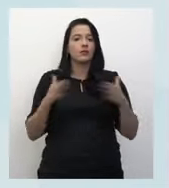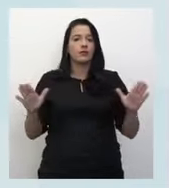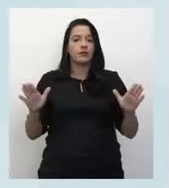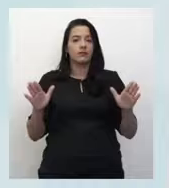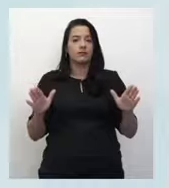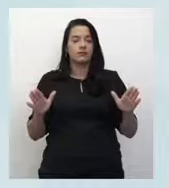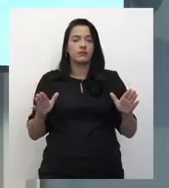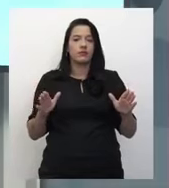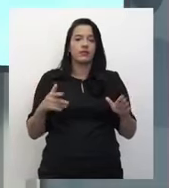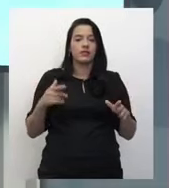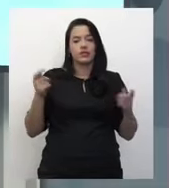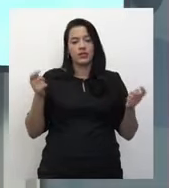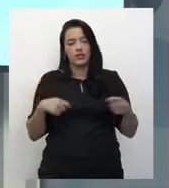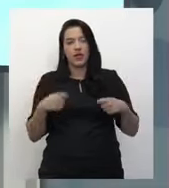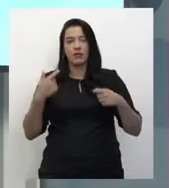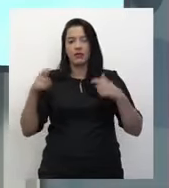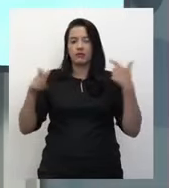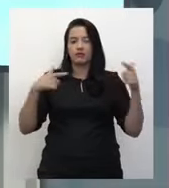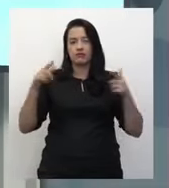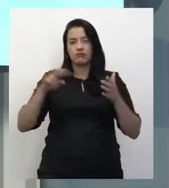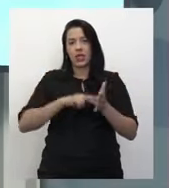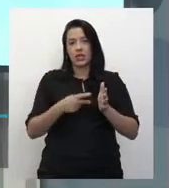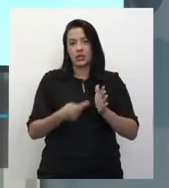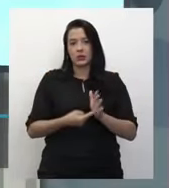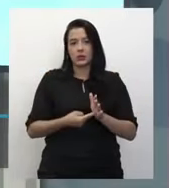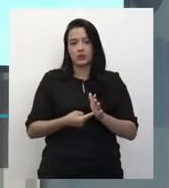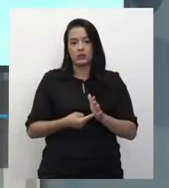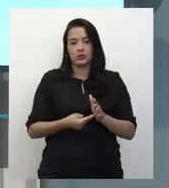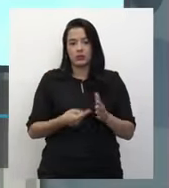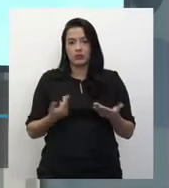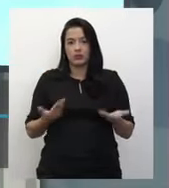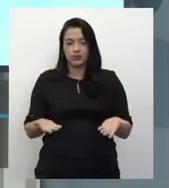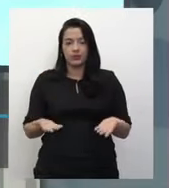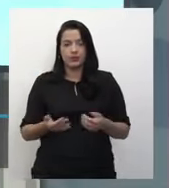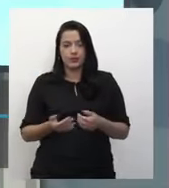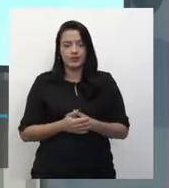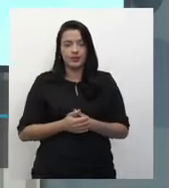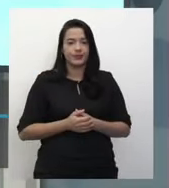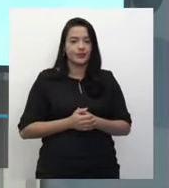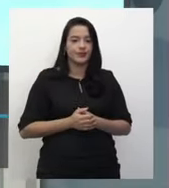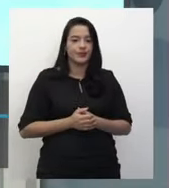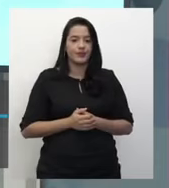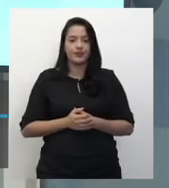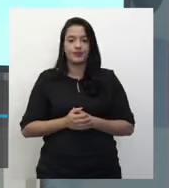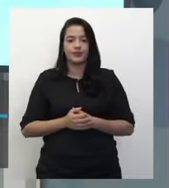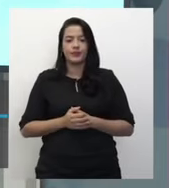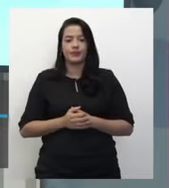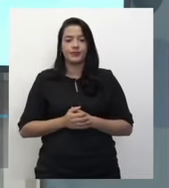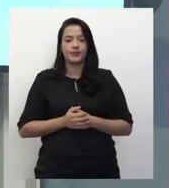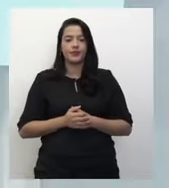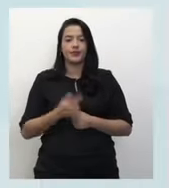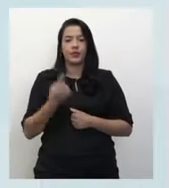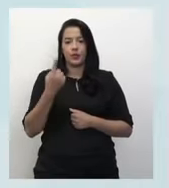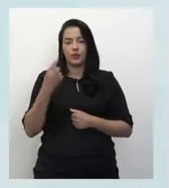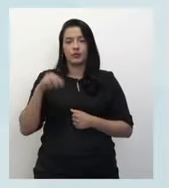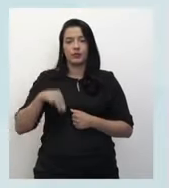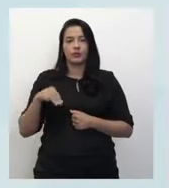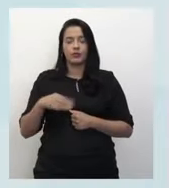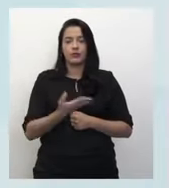seja, cria mais possibilidades, né? Tem mais possibilidades de interpretação, tá? Vamos lá, então, 1 minutinho para